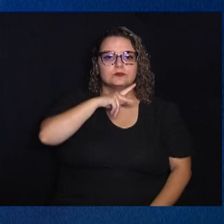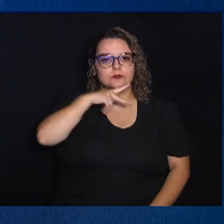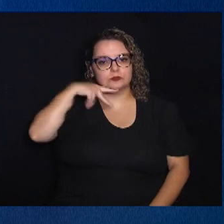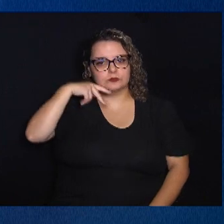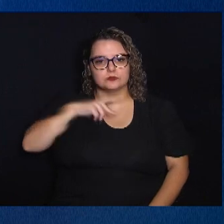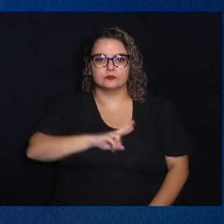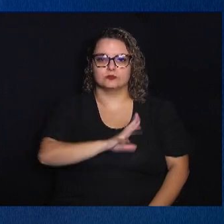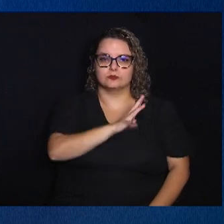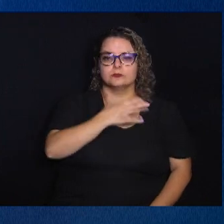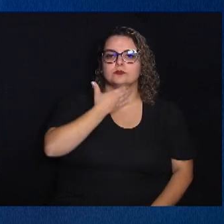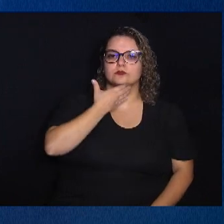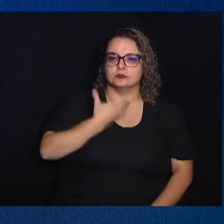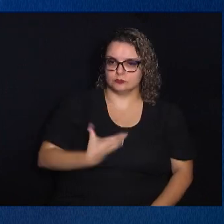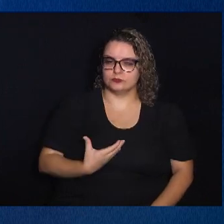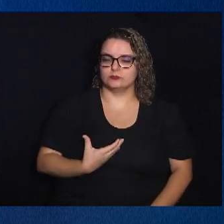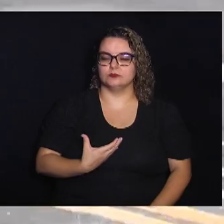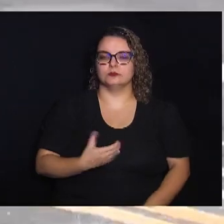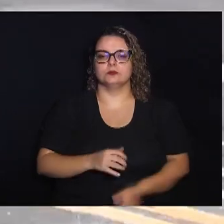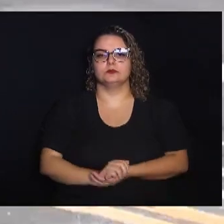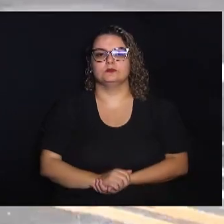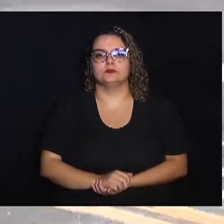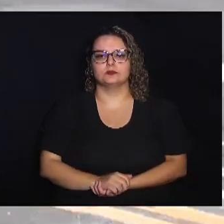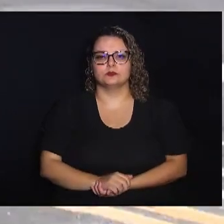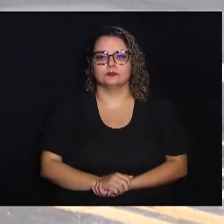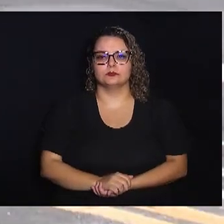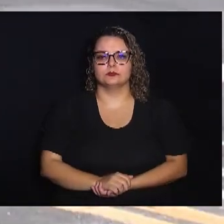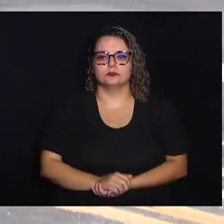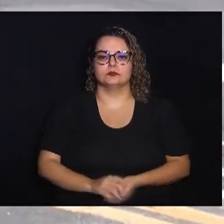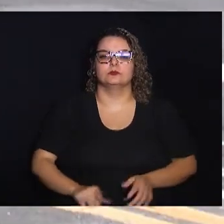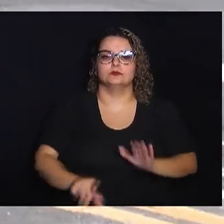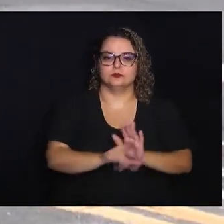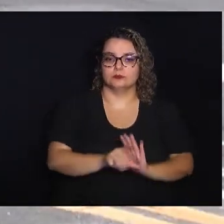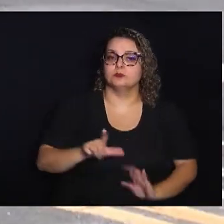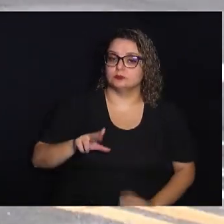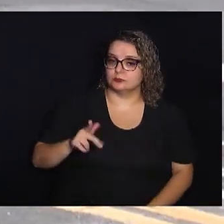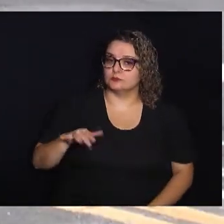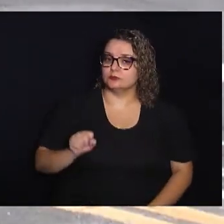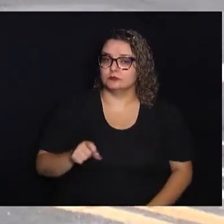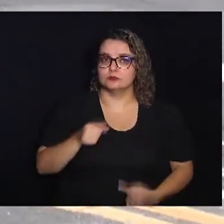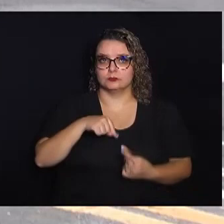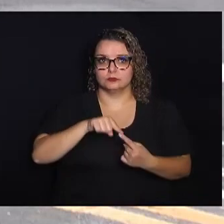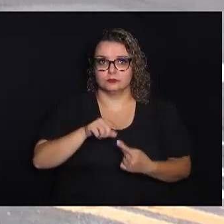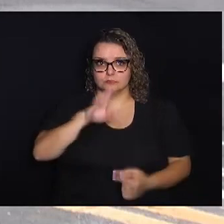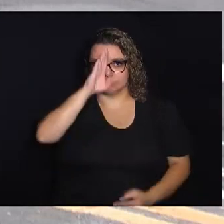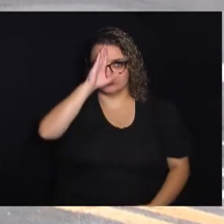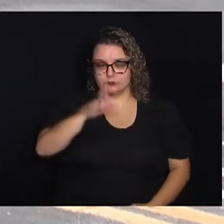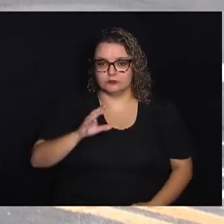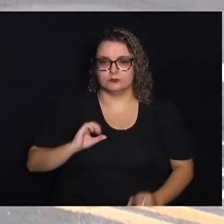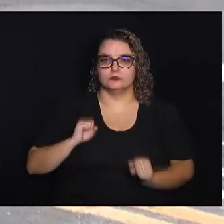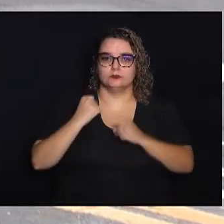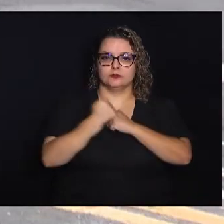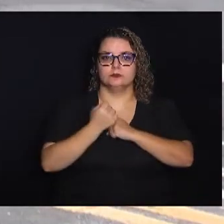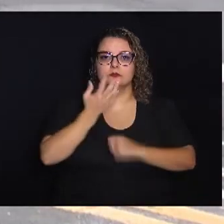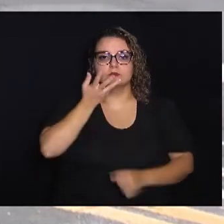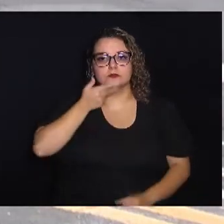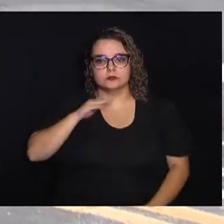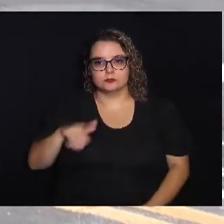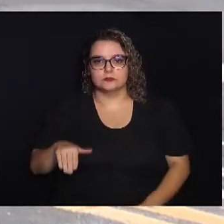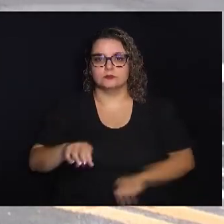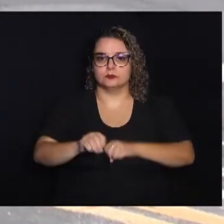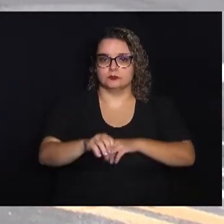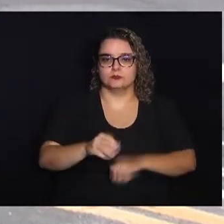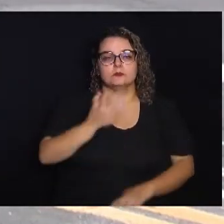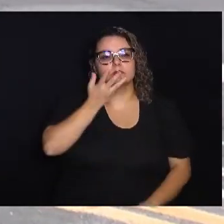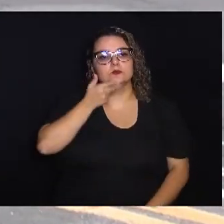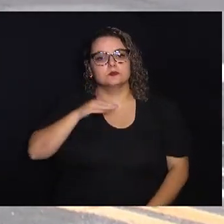Monteiro, Rubens Gás e Carmo Luiz. A Lei Lucas tem como objetivo principal proteger as crianças do ensino infantil